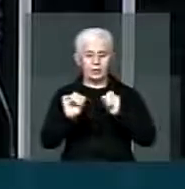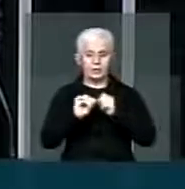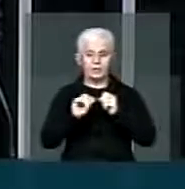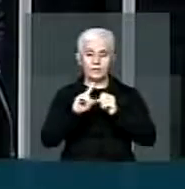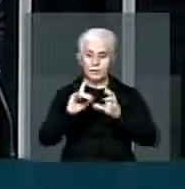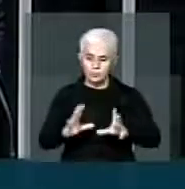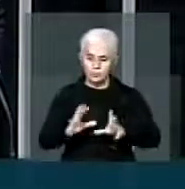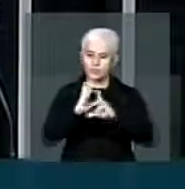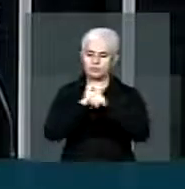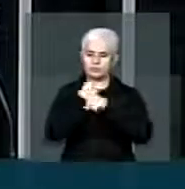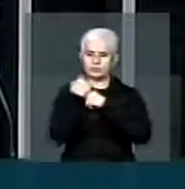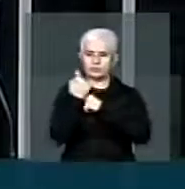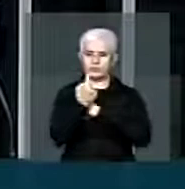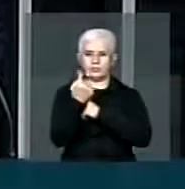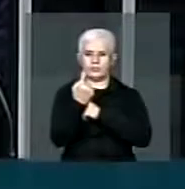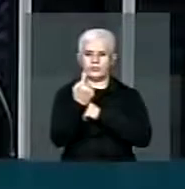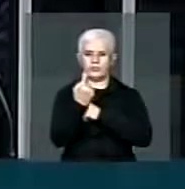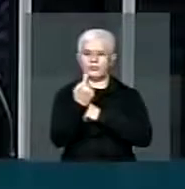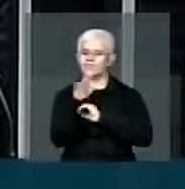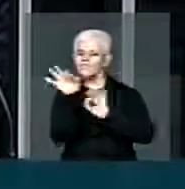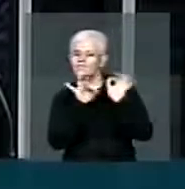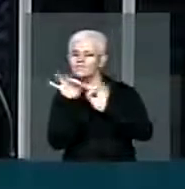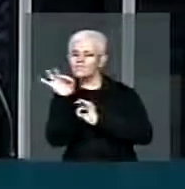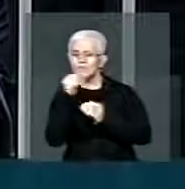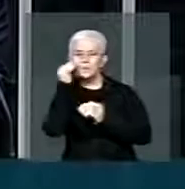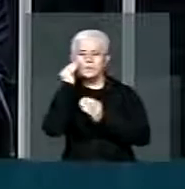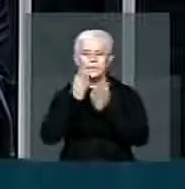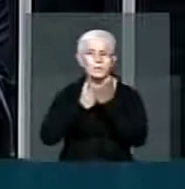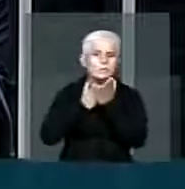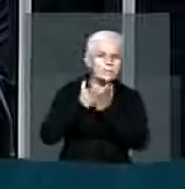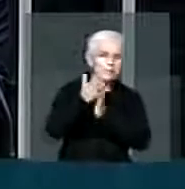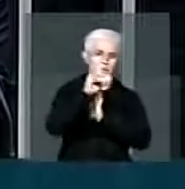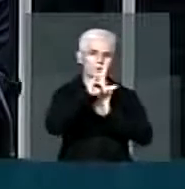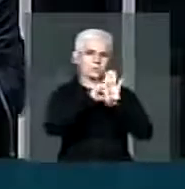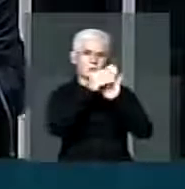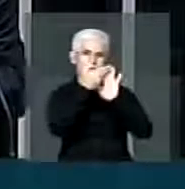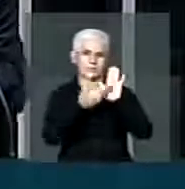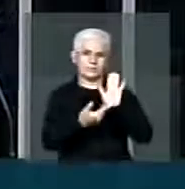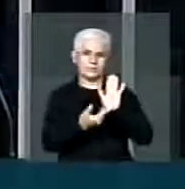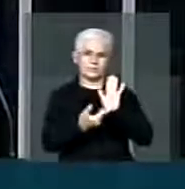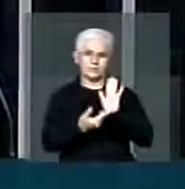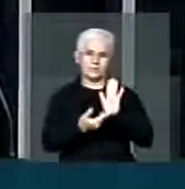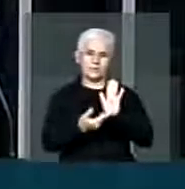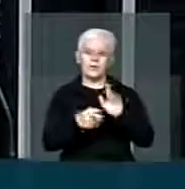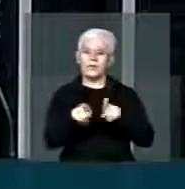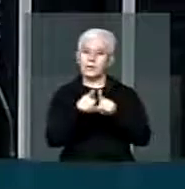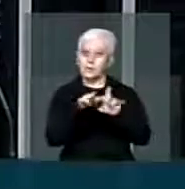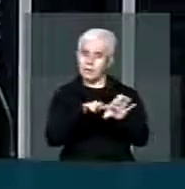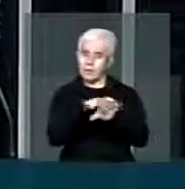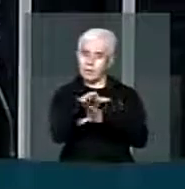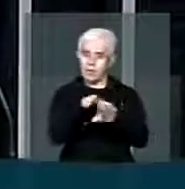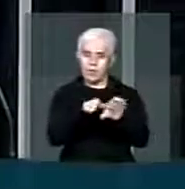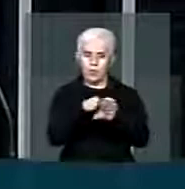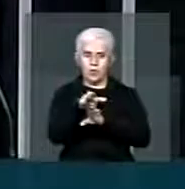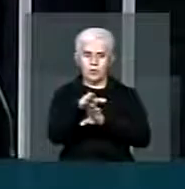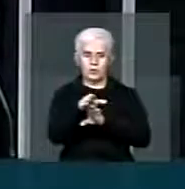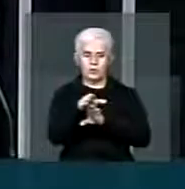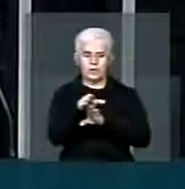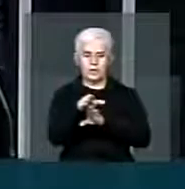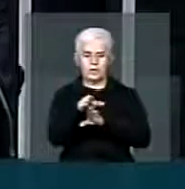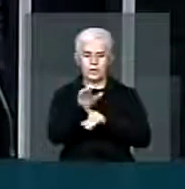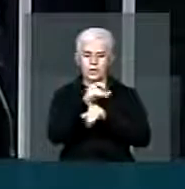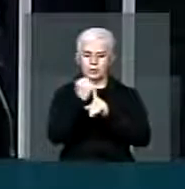substitutivo, que procura organizar a legislação e orientar a